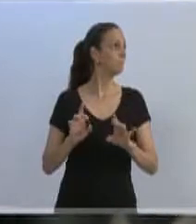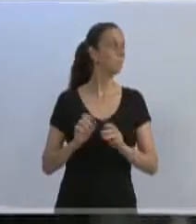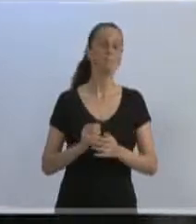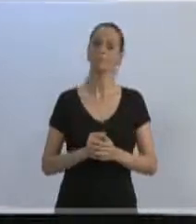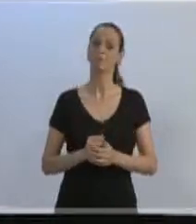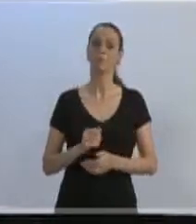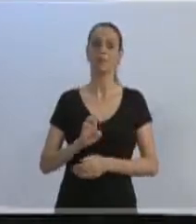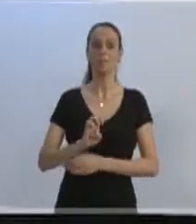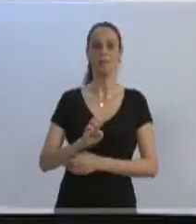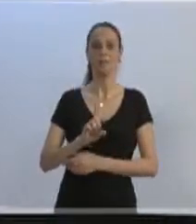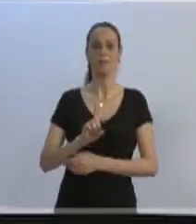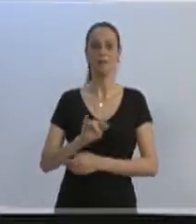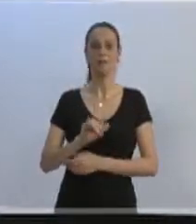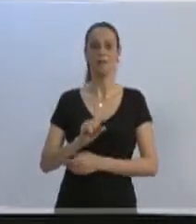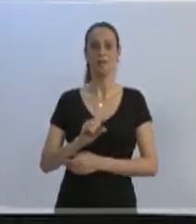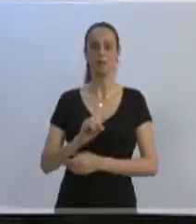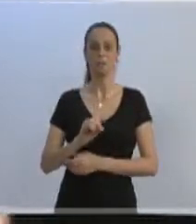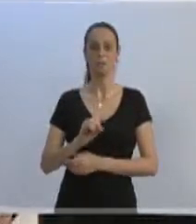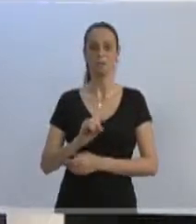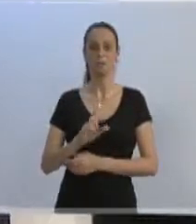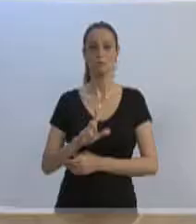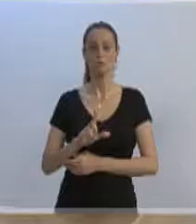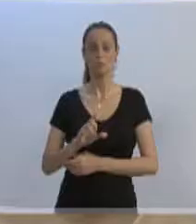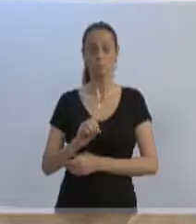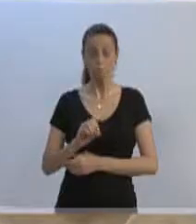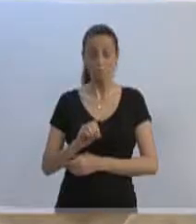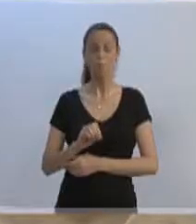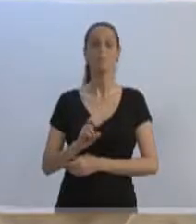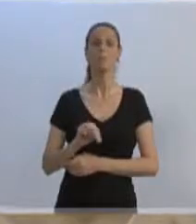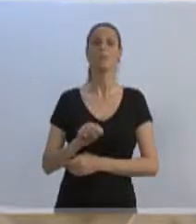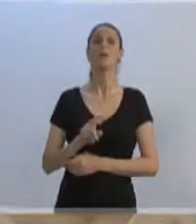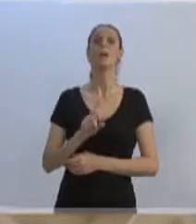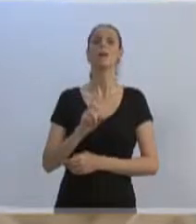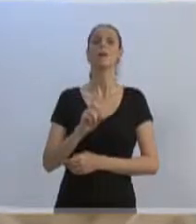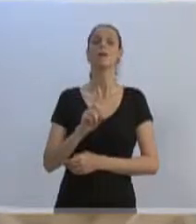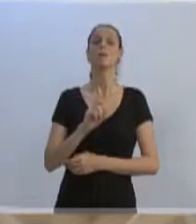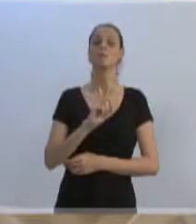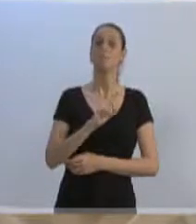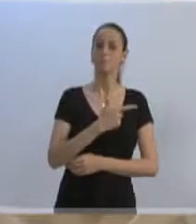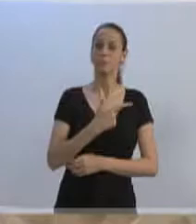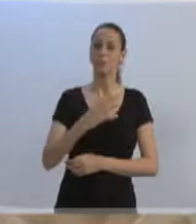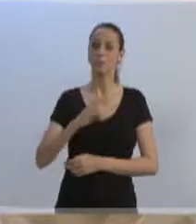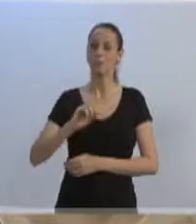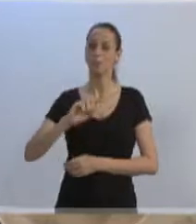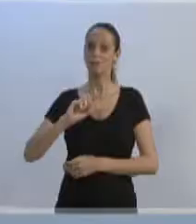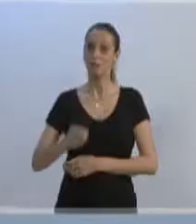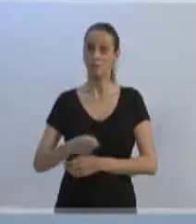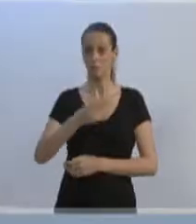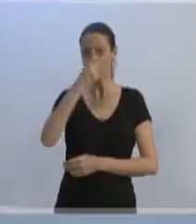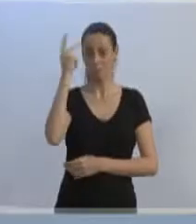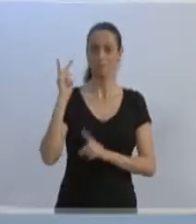edilson renato de todos os colaboradores são 45 mil clientes que já foram passar por